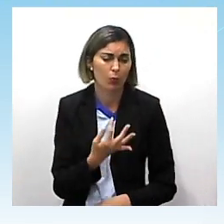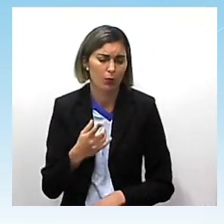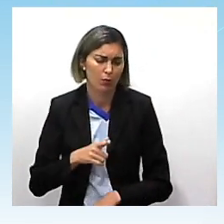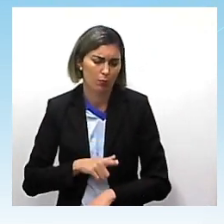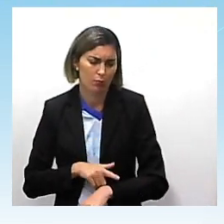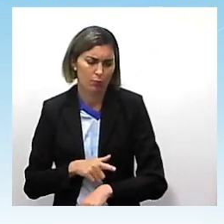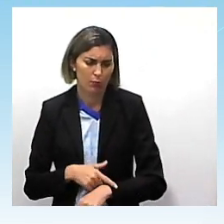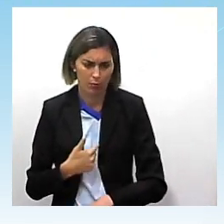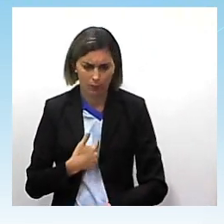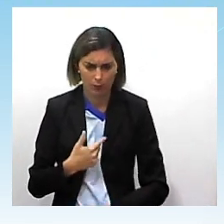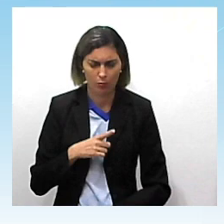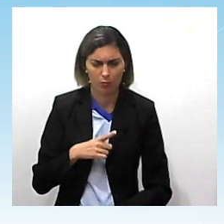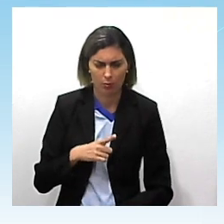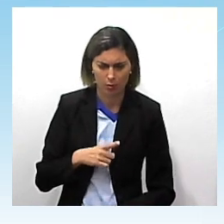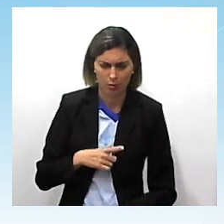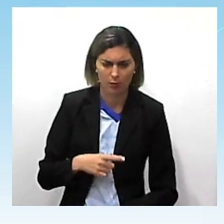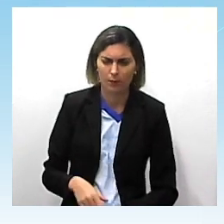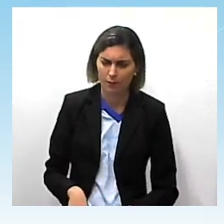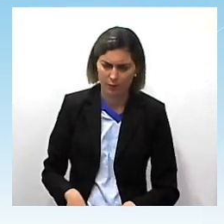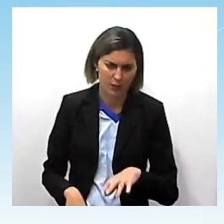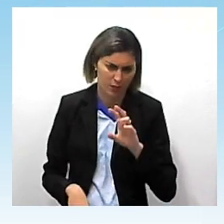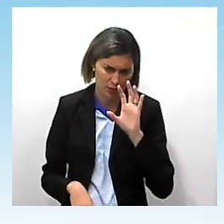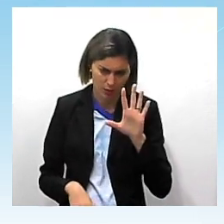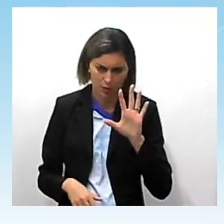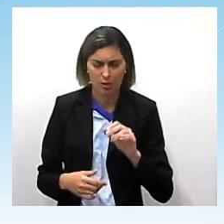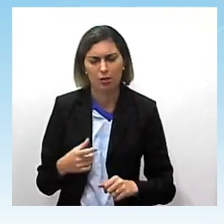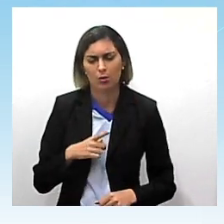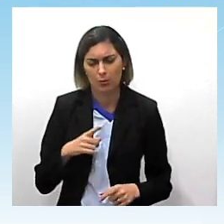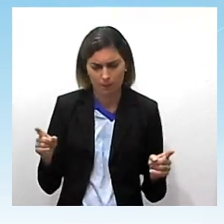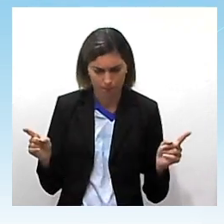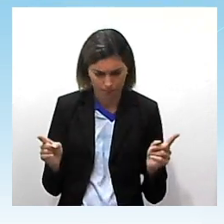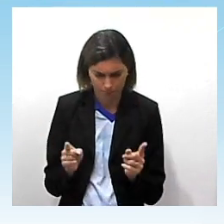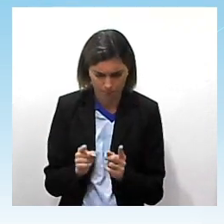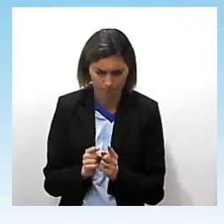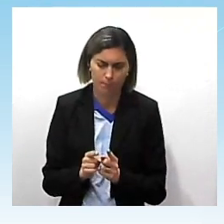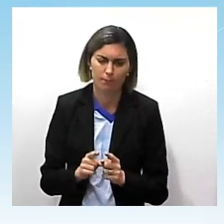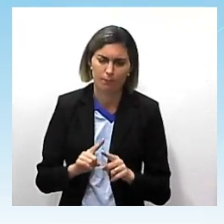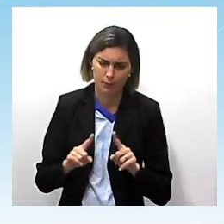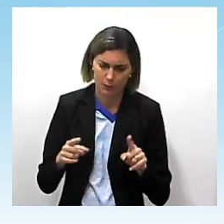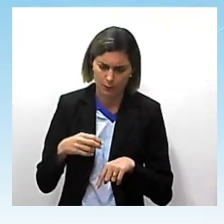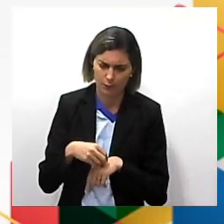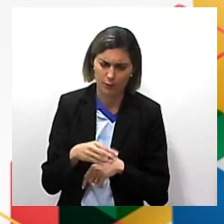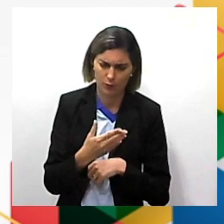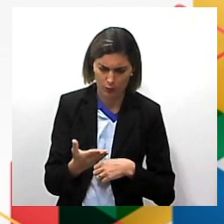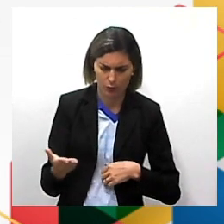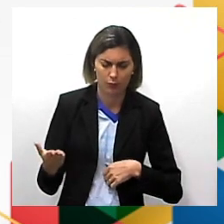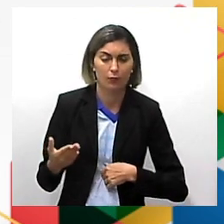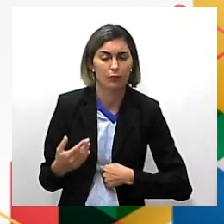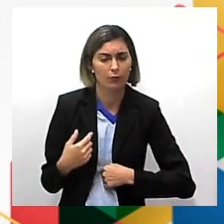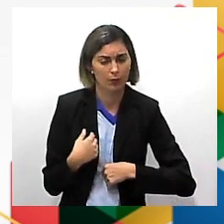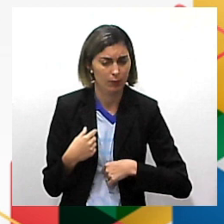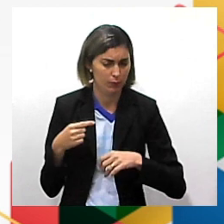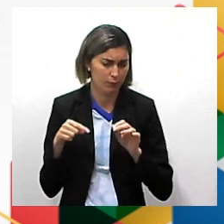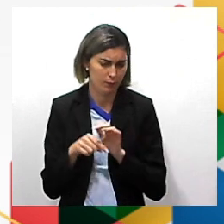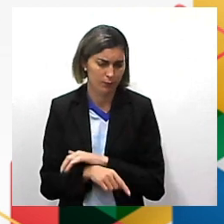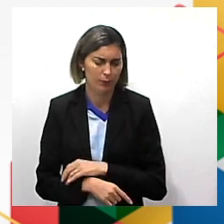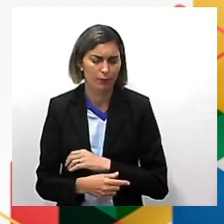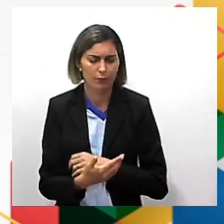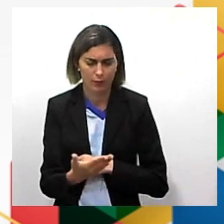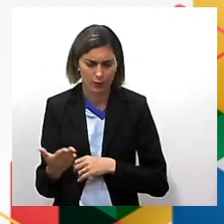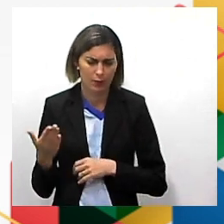tempo eu tenho, Robertão? Galera, o tempo é contra nós, mas fica a dica para você. Questão que